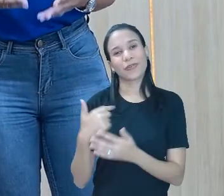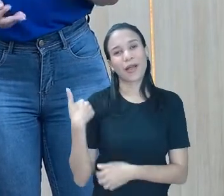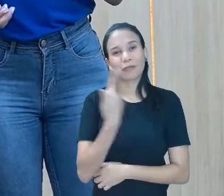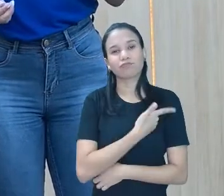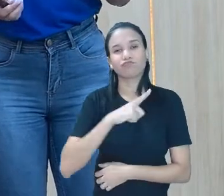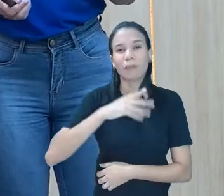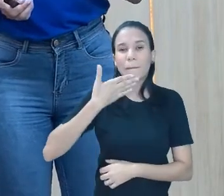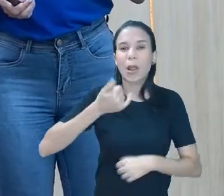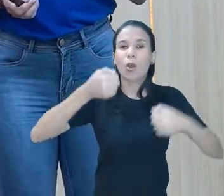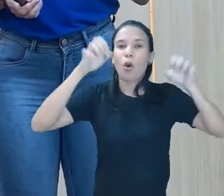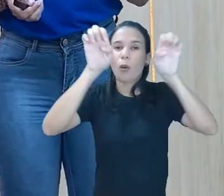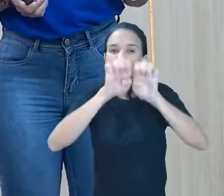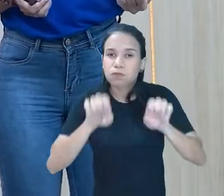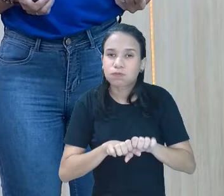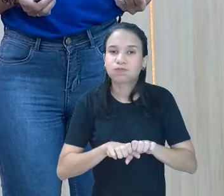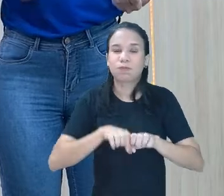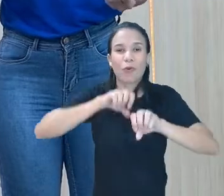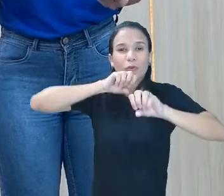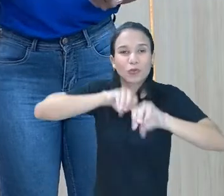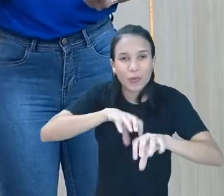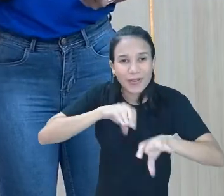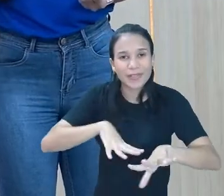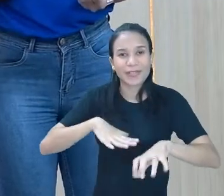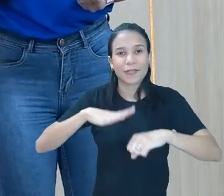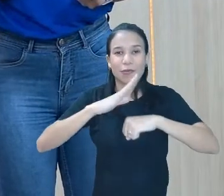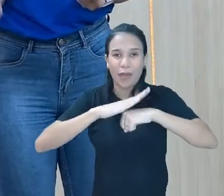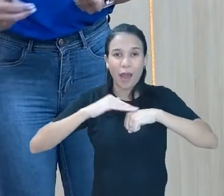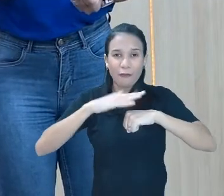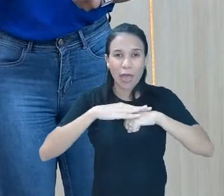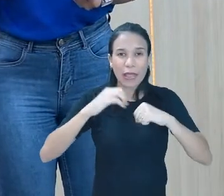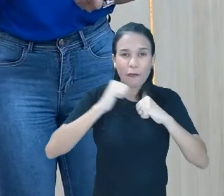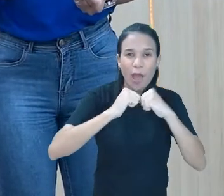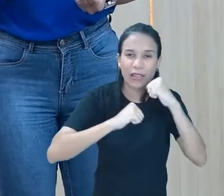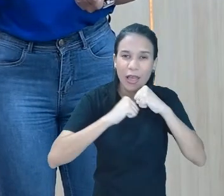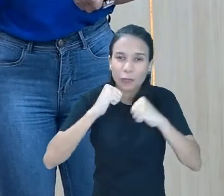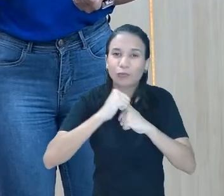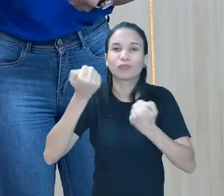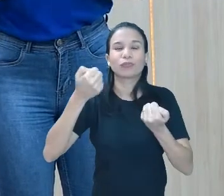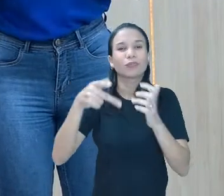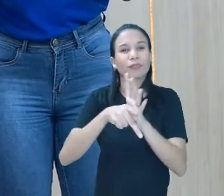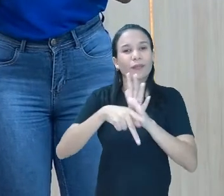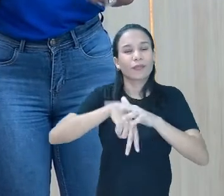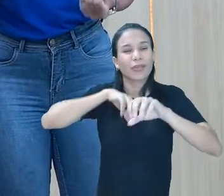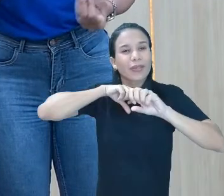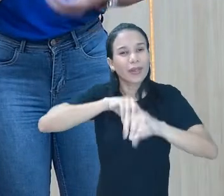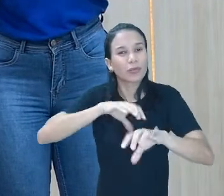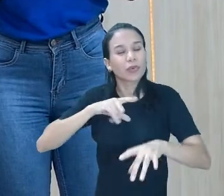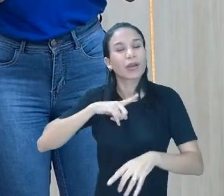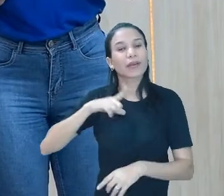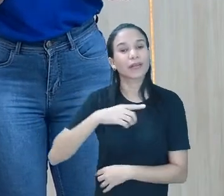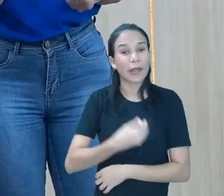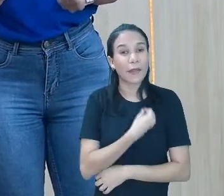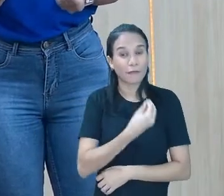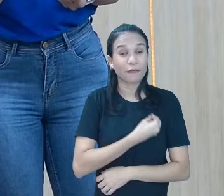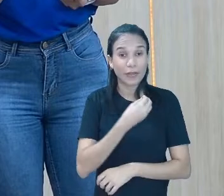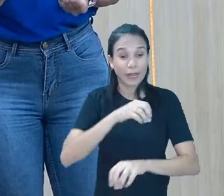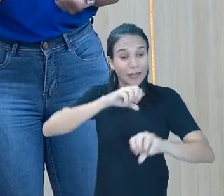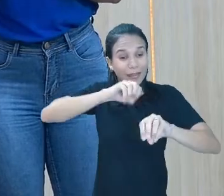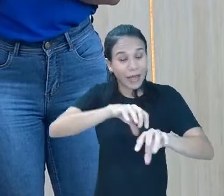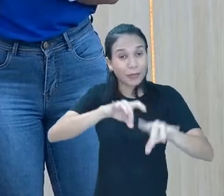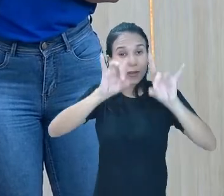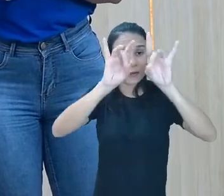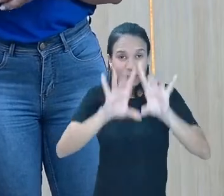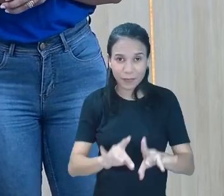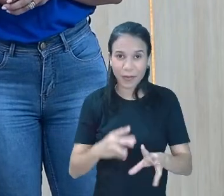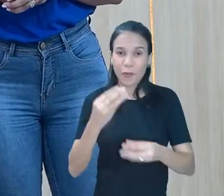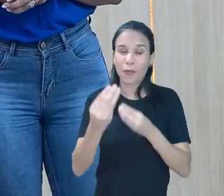gente estruture essa educação afetiva que inclui, né, essa educação afetiva que é contemplada na educação